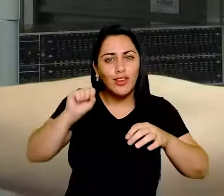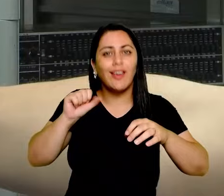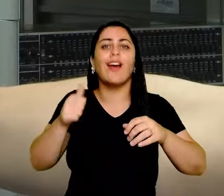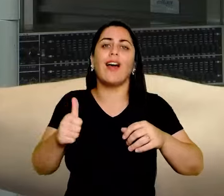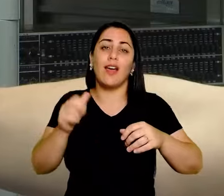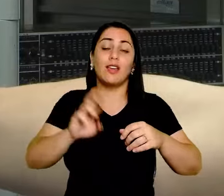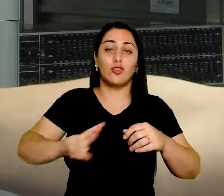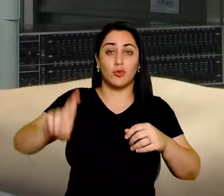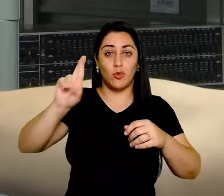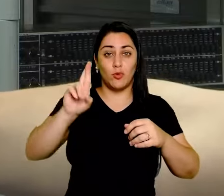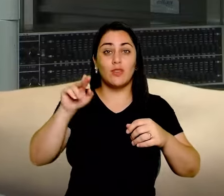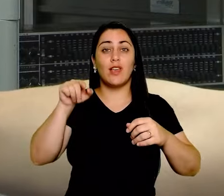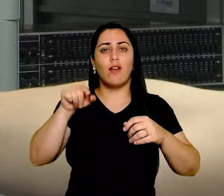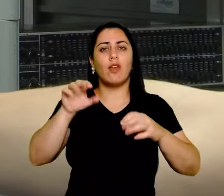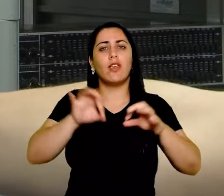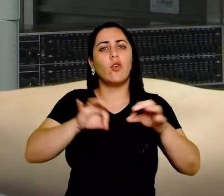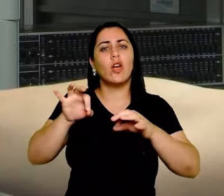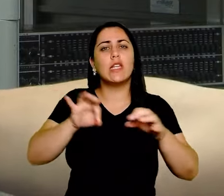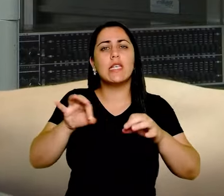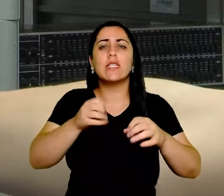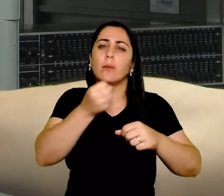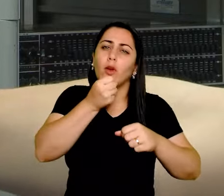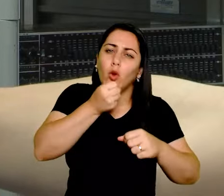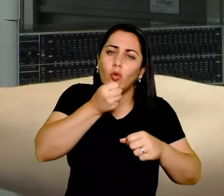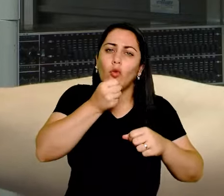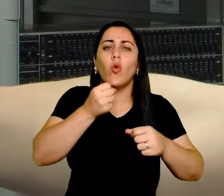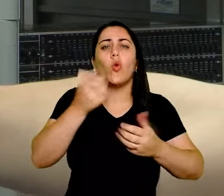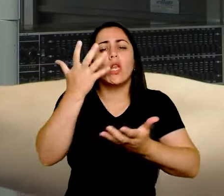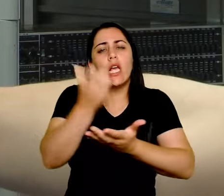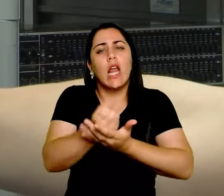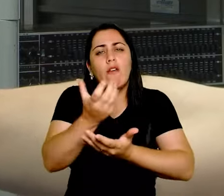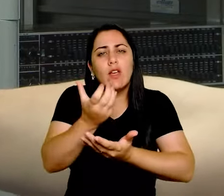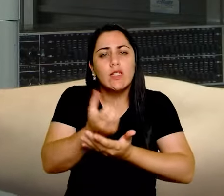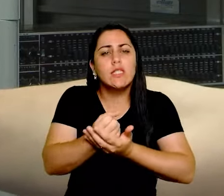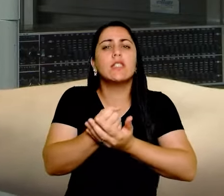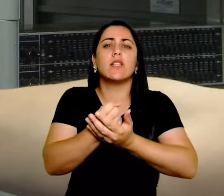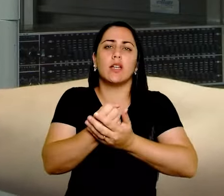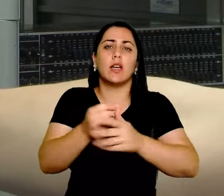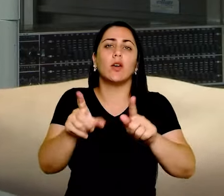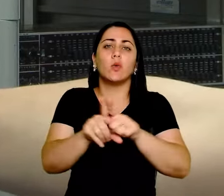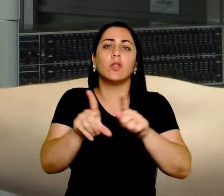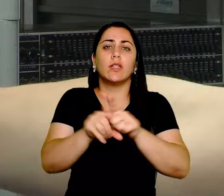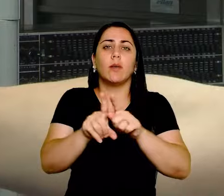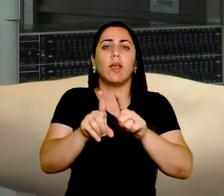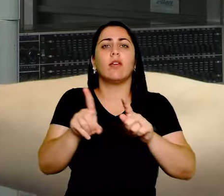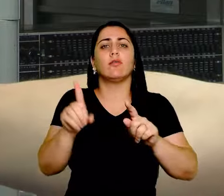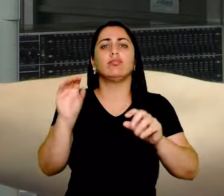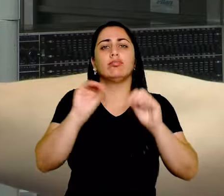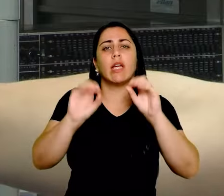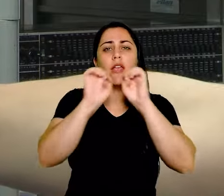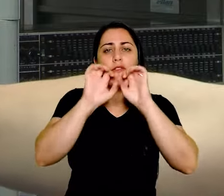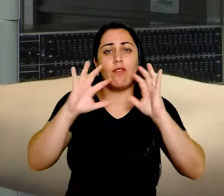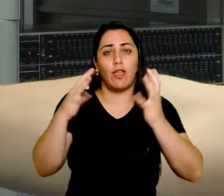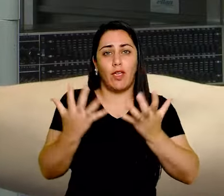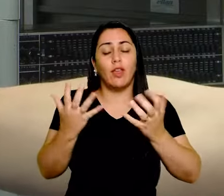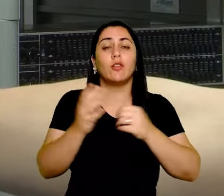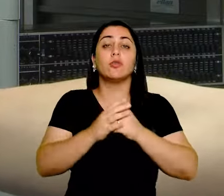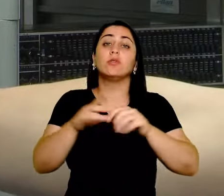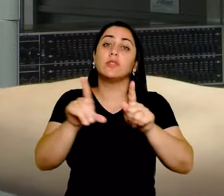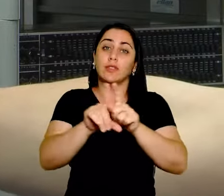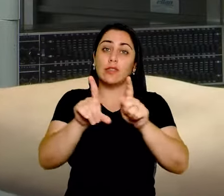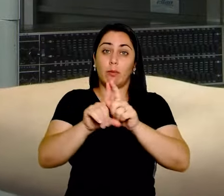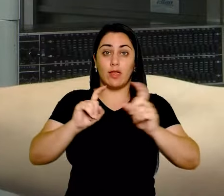O setor de áudio é responsável pela sonorização, gravação e publicação dos